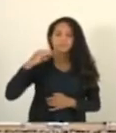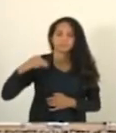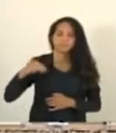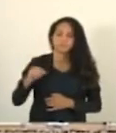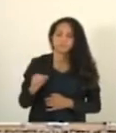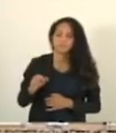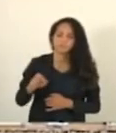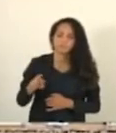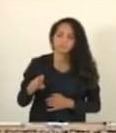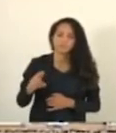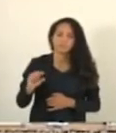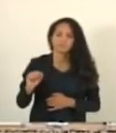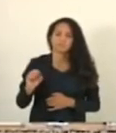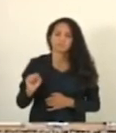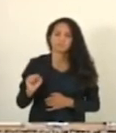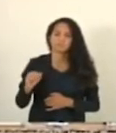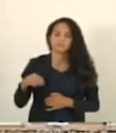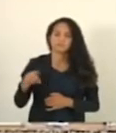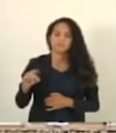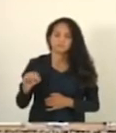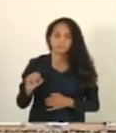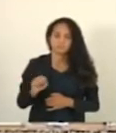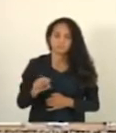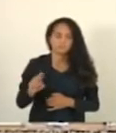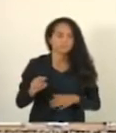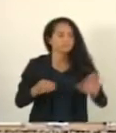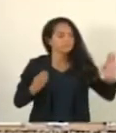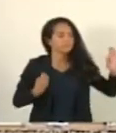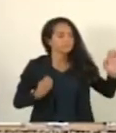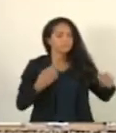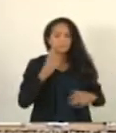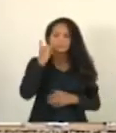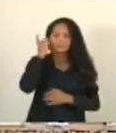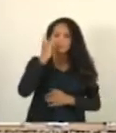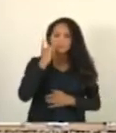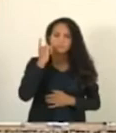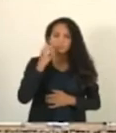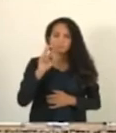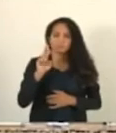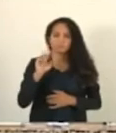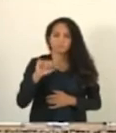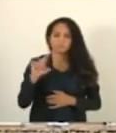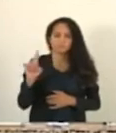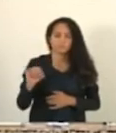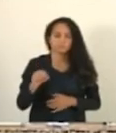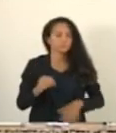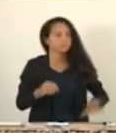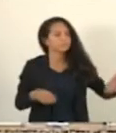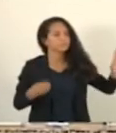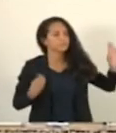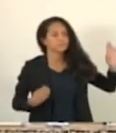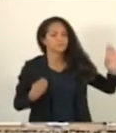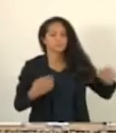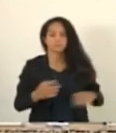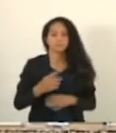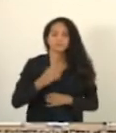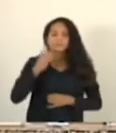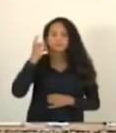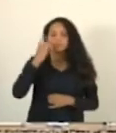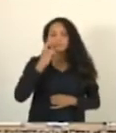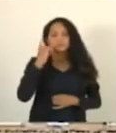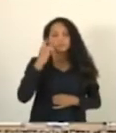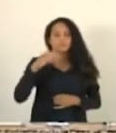Mansur. Presente. Presente. Deputado Renzo. Presente. Presente. Deputado